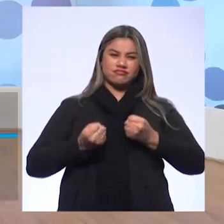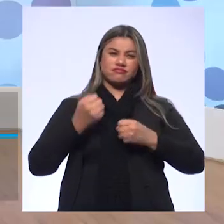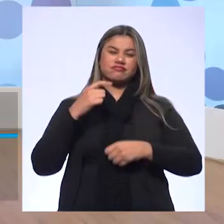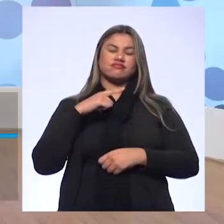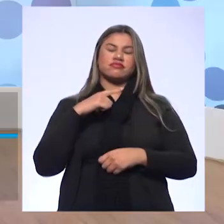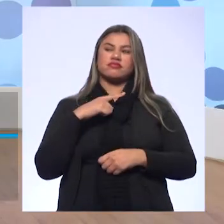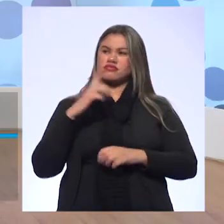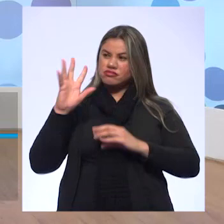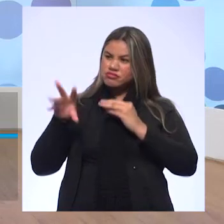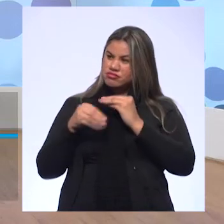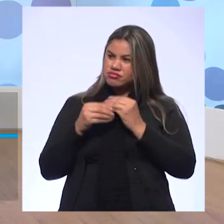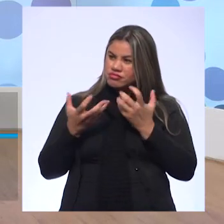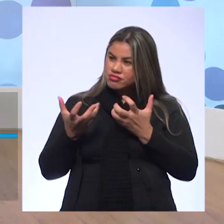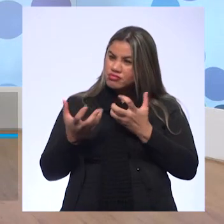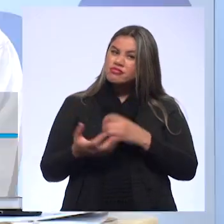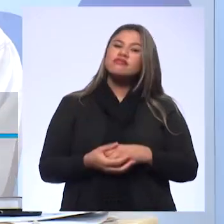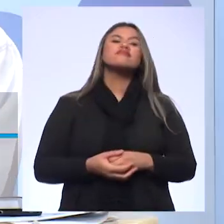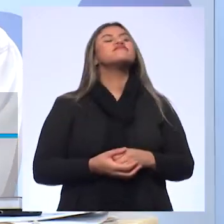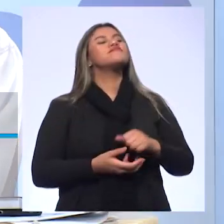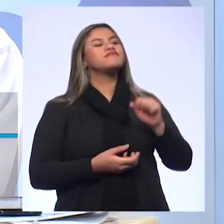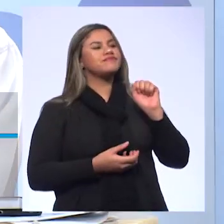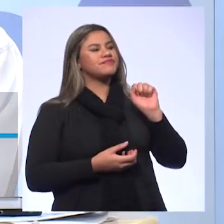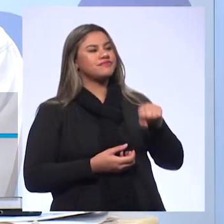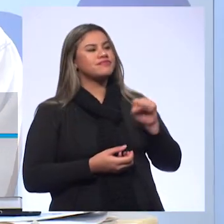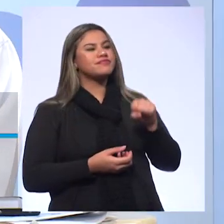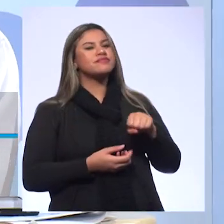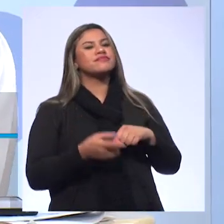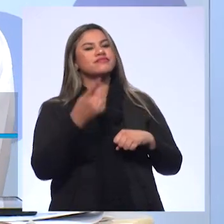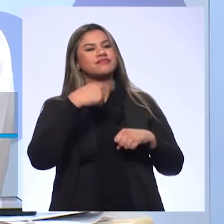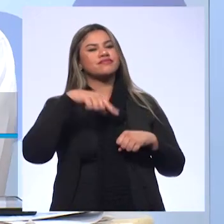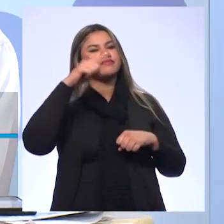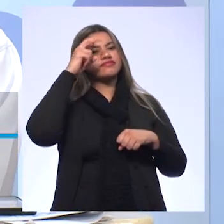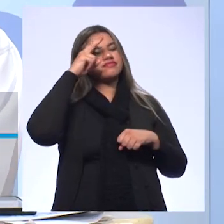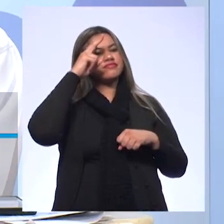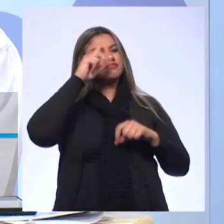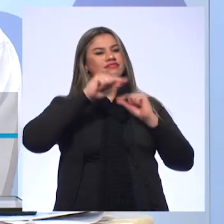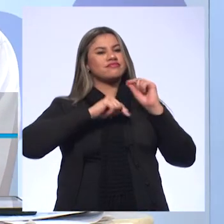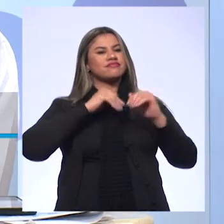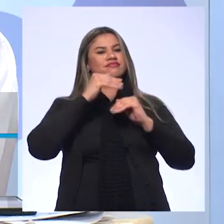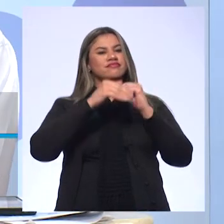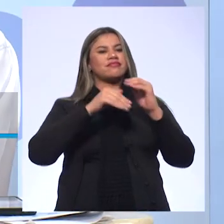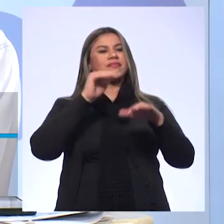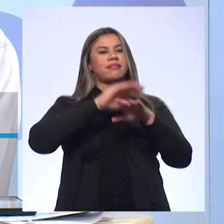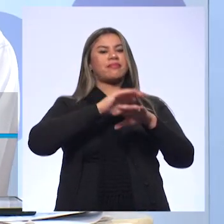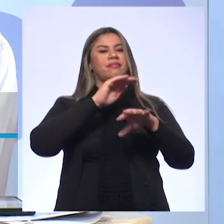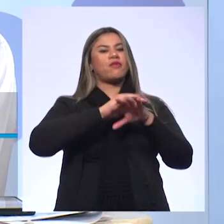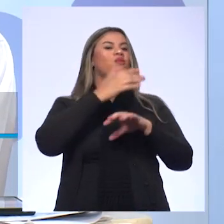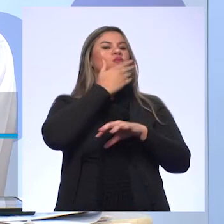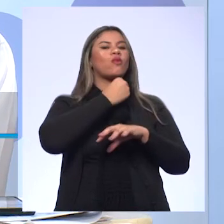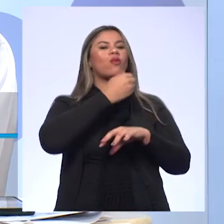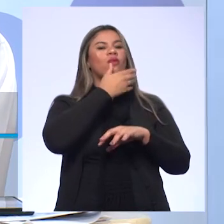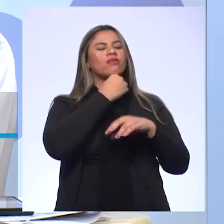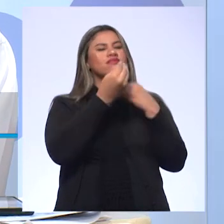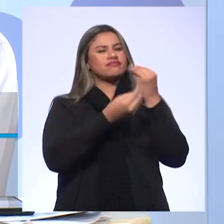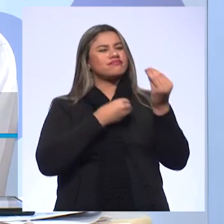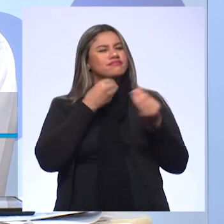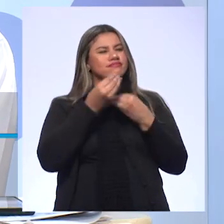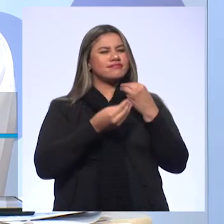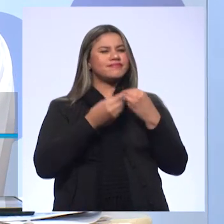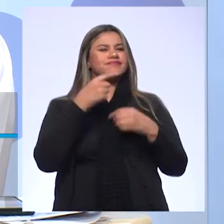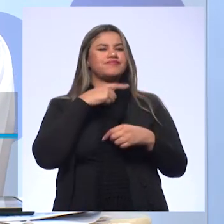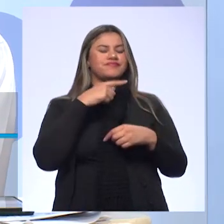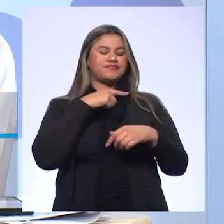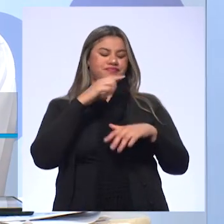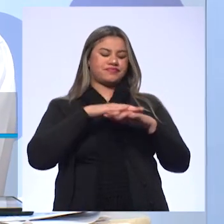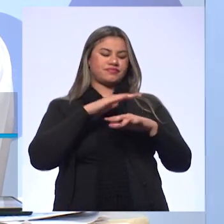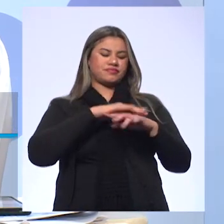eu professor? acho que a gente pode lembrar também, né, que a evolução aí está em ação, mas que tem a mão do homem, né? O homem sempre faz, ele